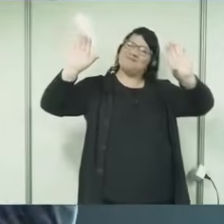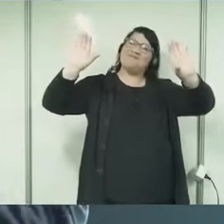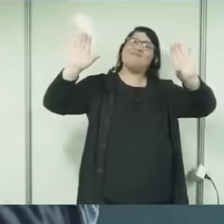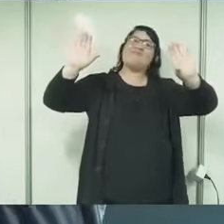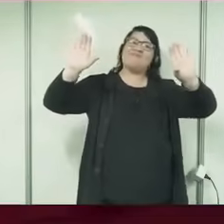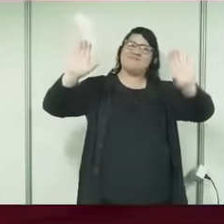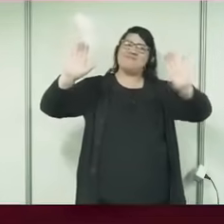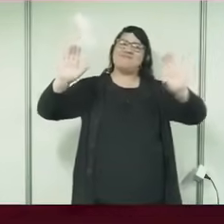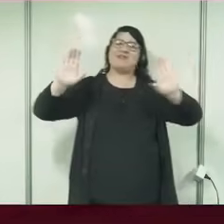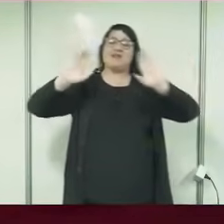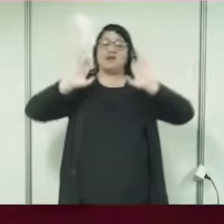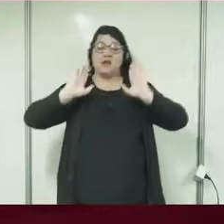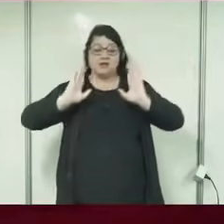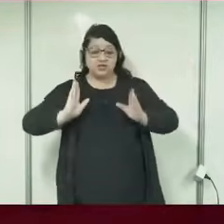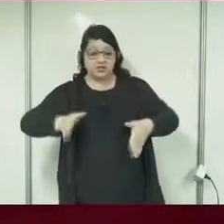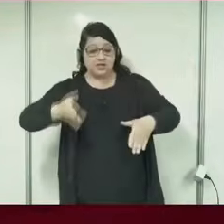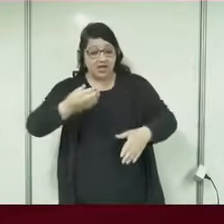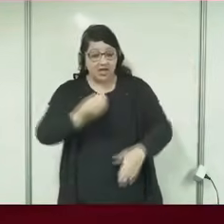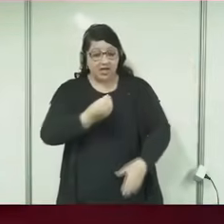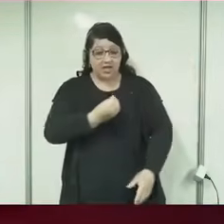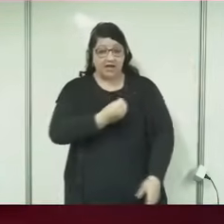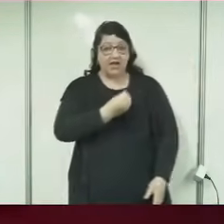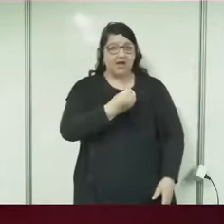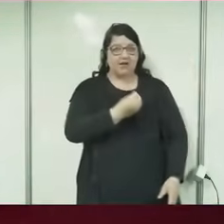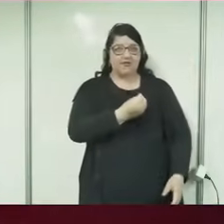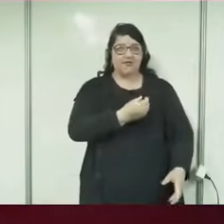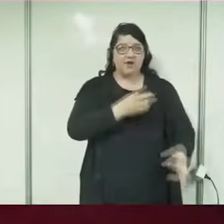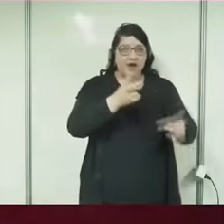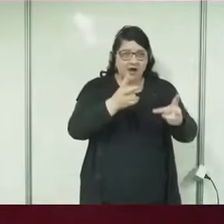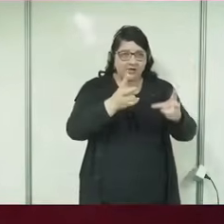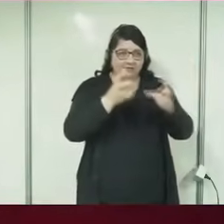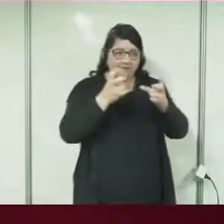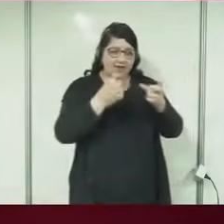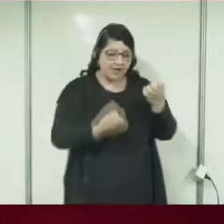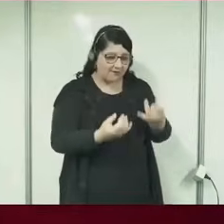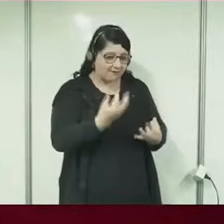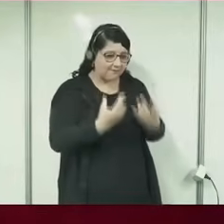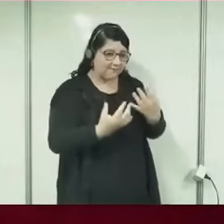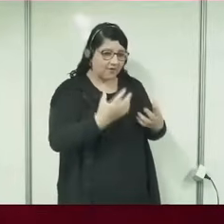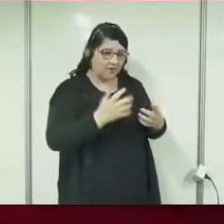Já vi fogo e terremotos,